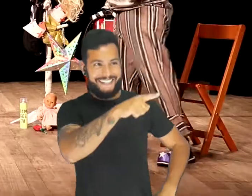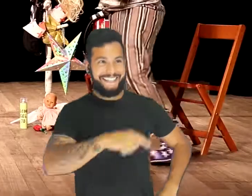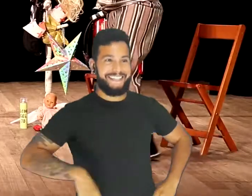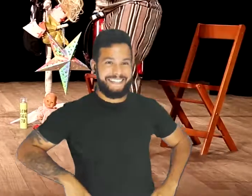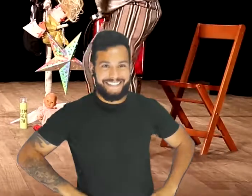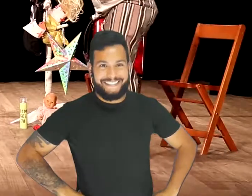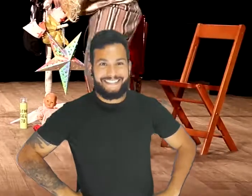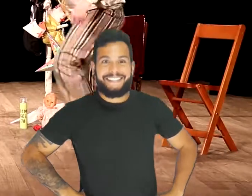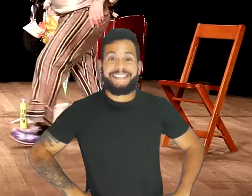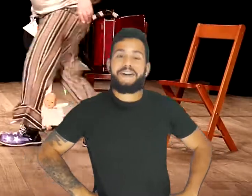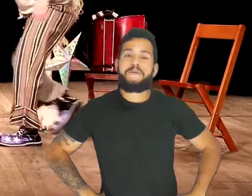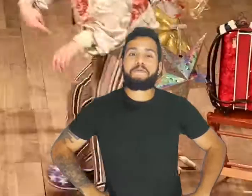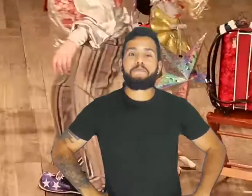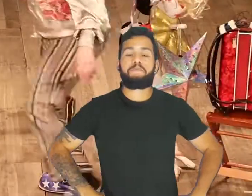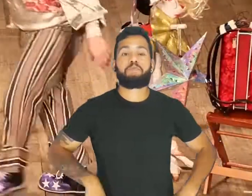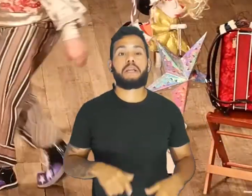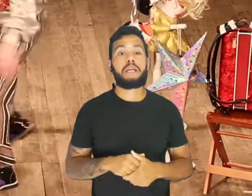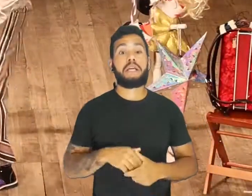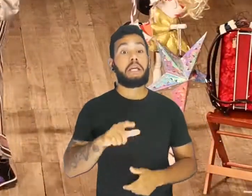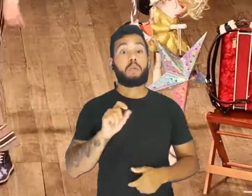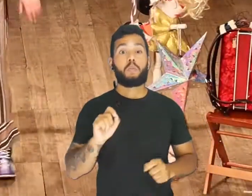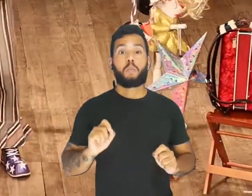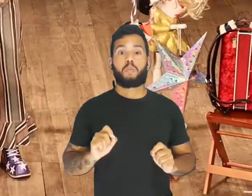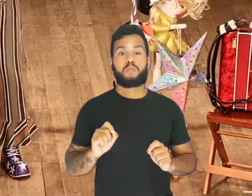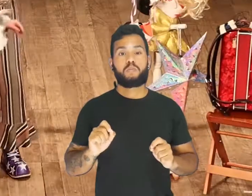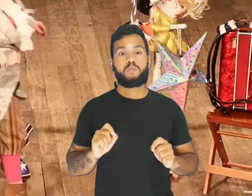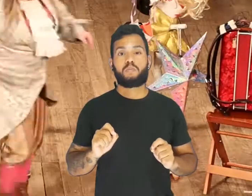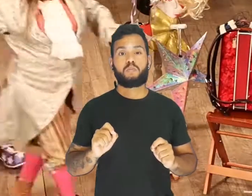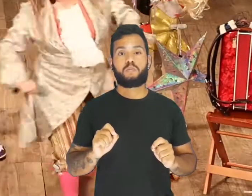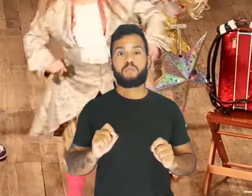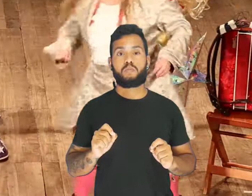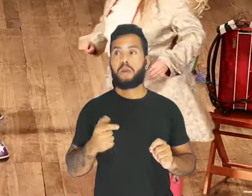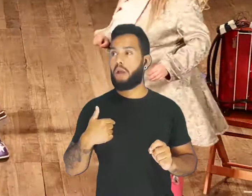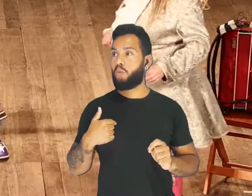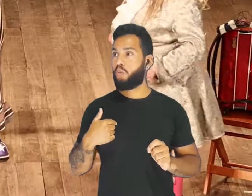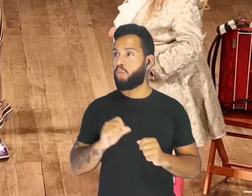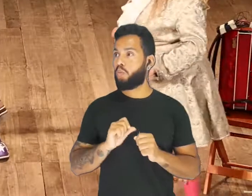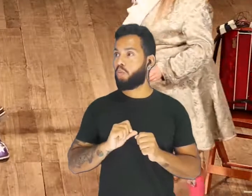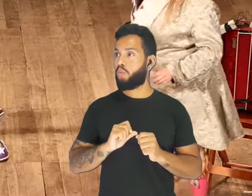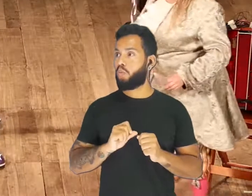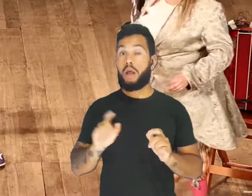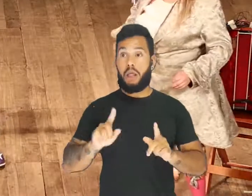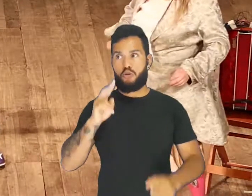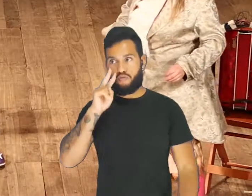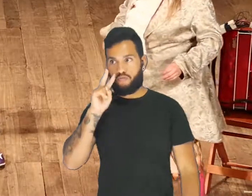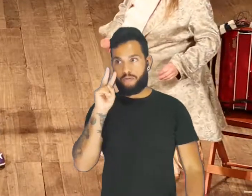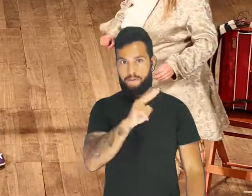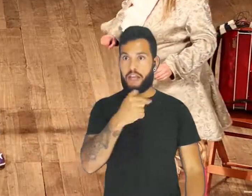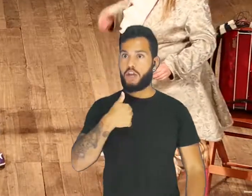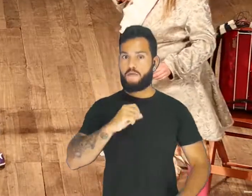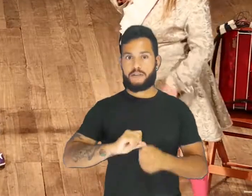ir. Ah, tu vai vir comigo. Mas eu acho... Tá bom. Eu escolho, vai. Né?